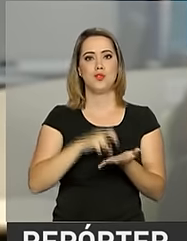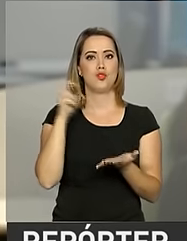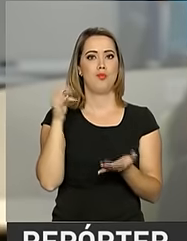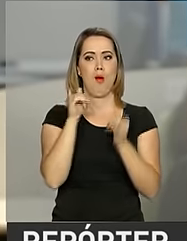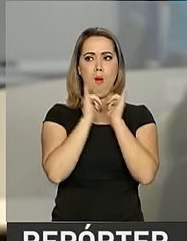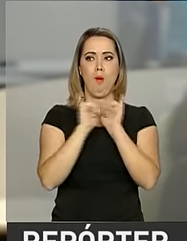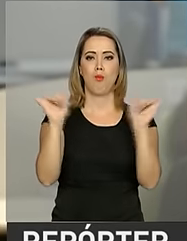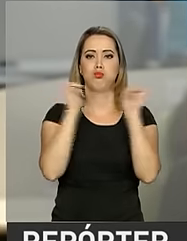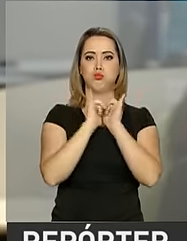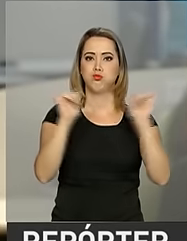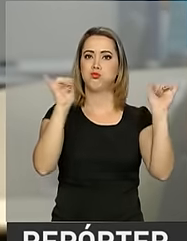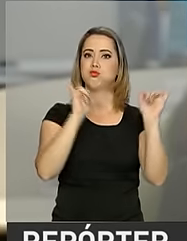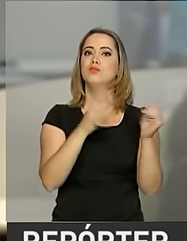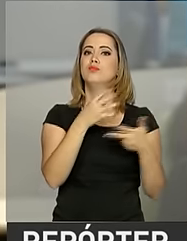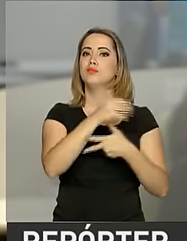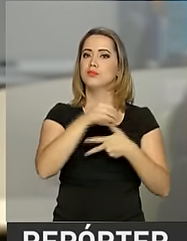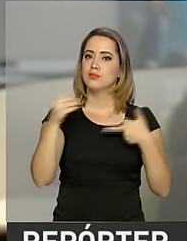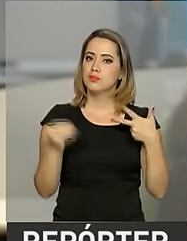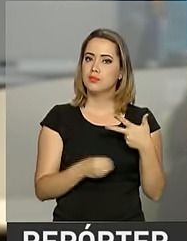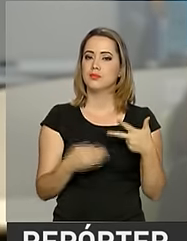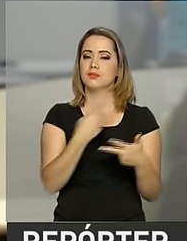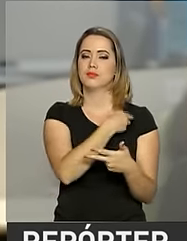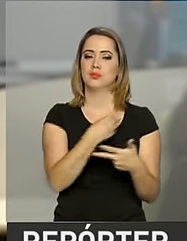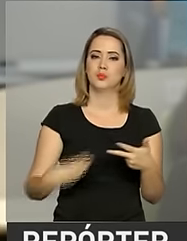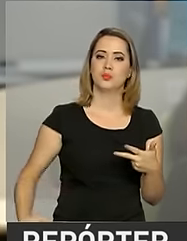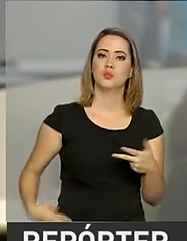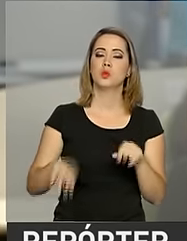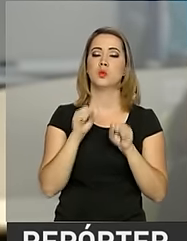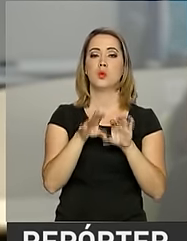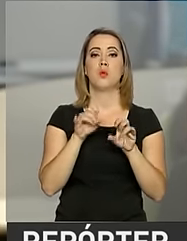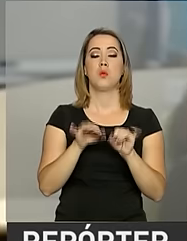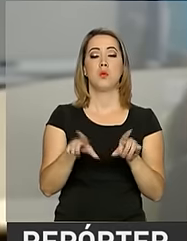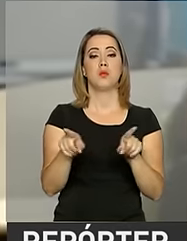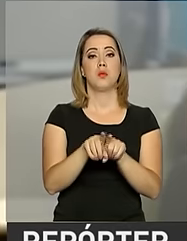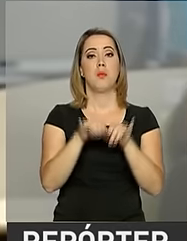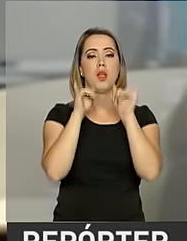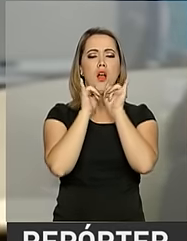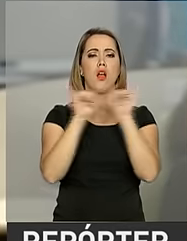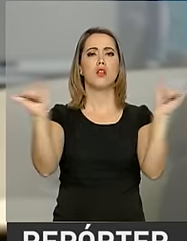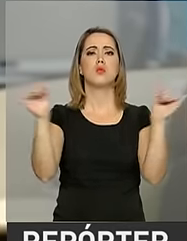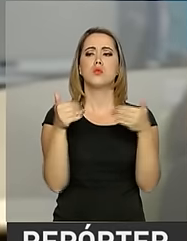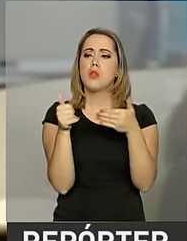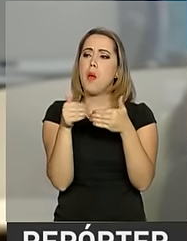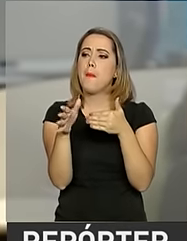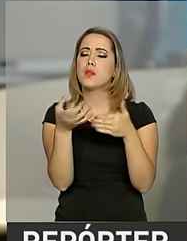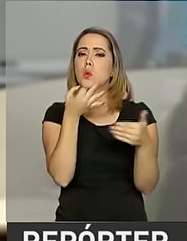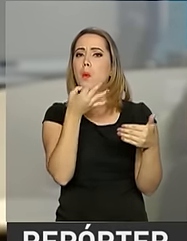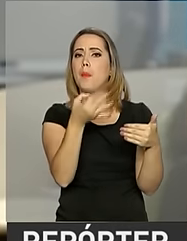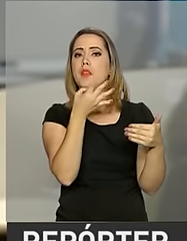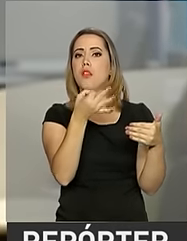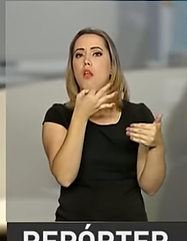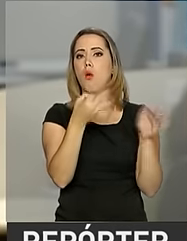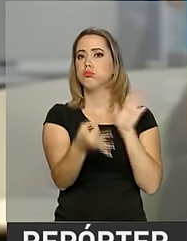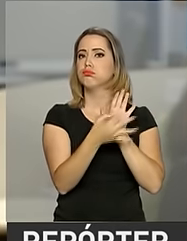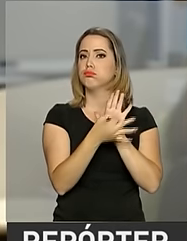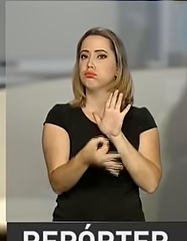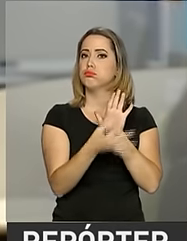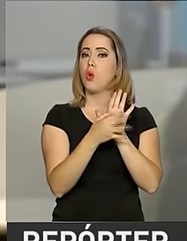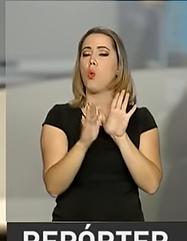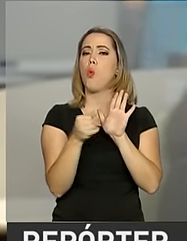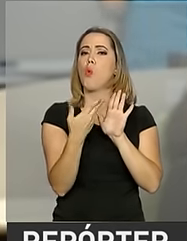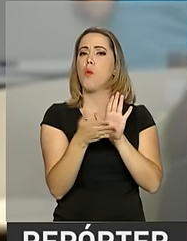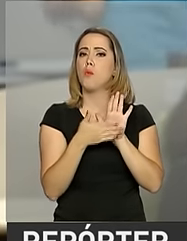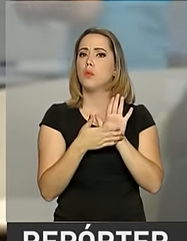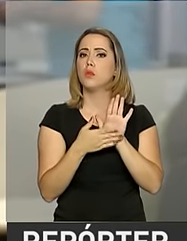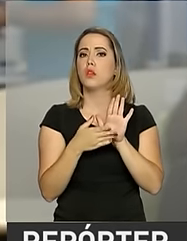divulgação dos resultados do Enem, o ministro da Educação deve anunciar também a abertura de uma consulta pública para debater propostas de